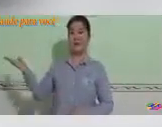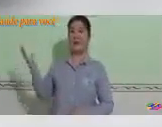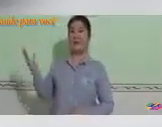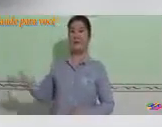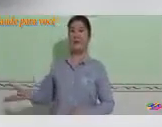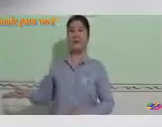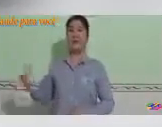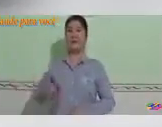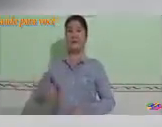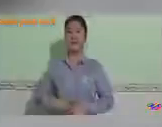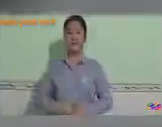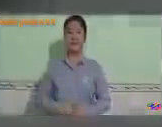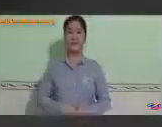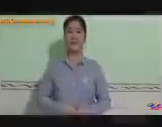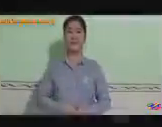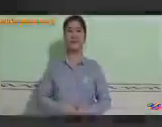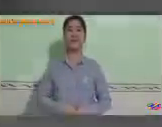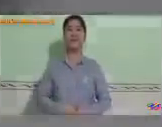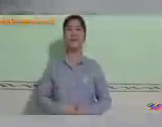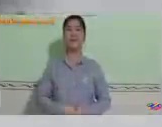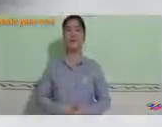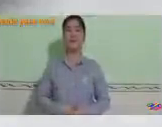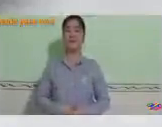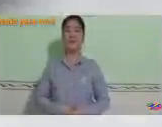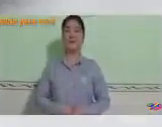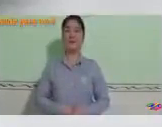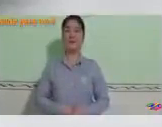nunca estivesse contente ou satisfeito.